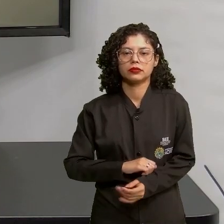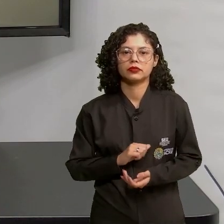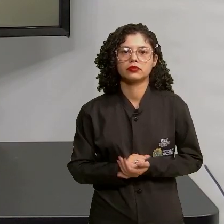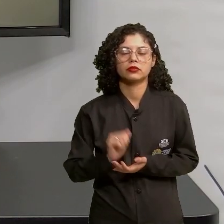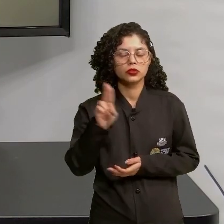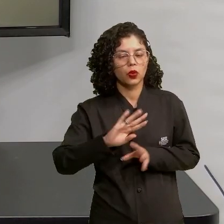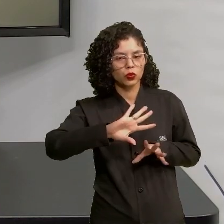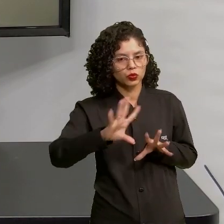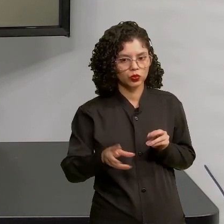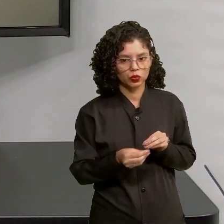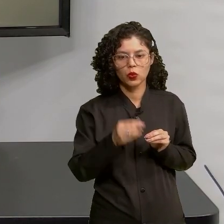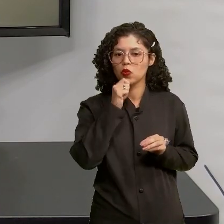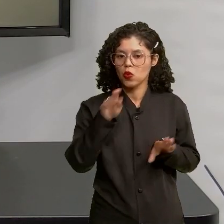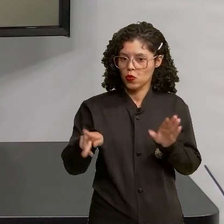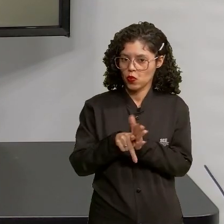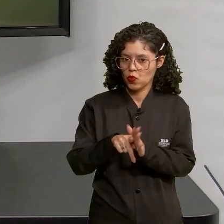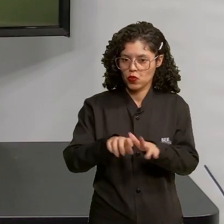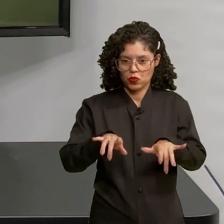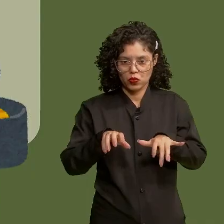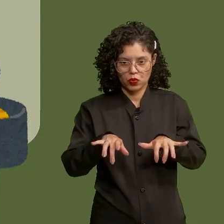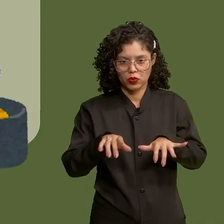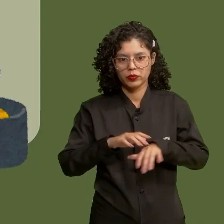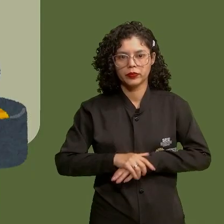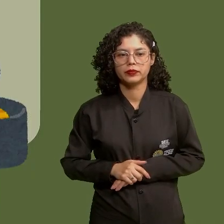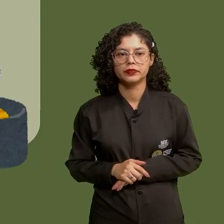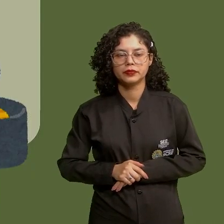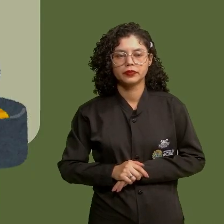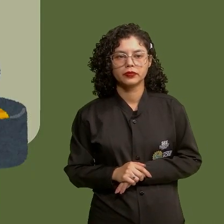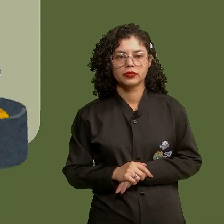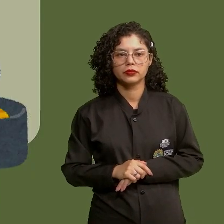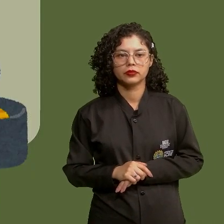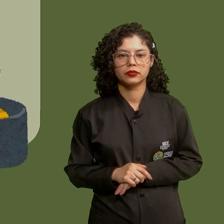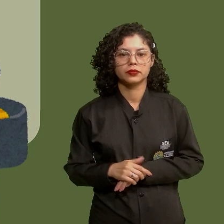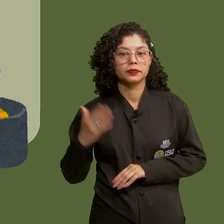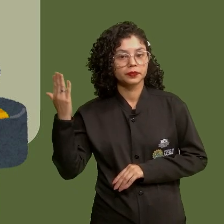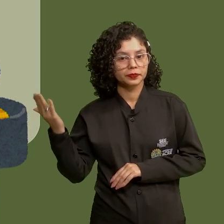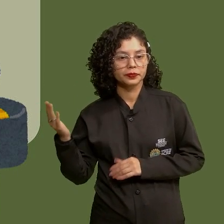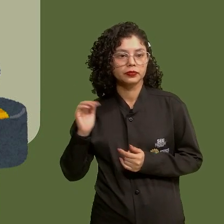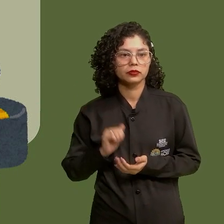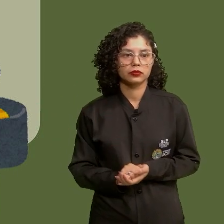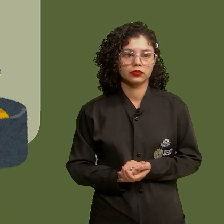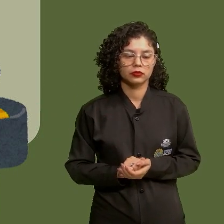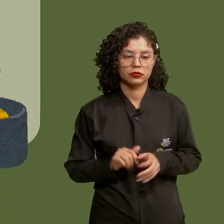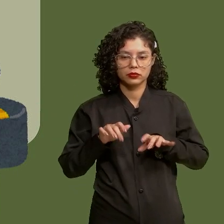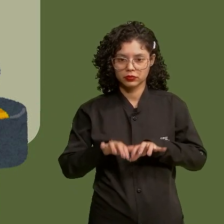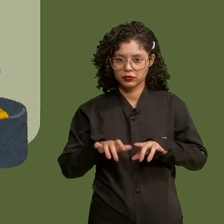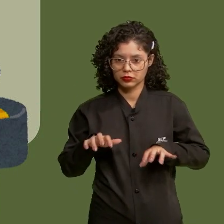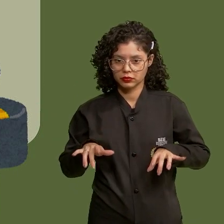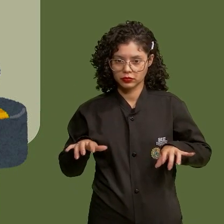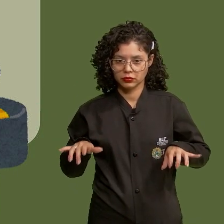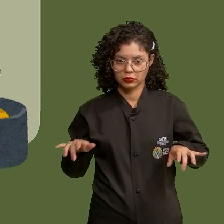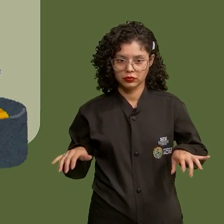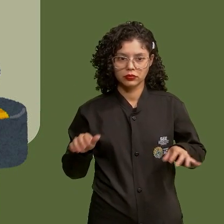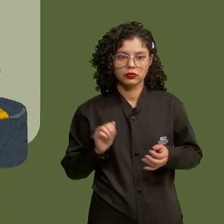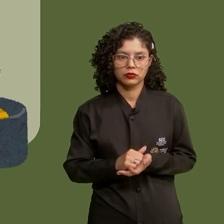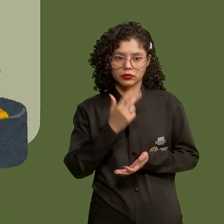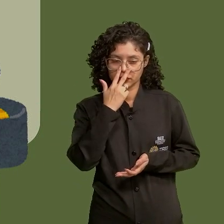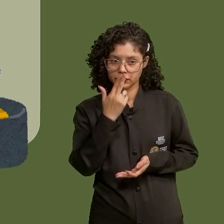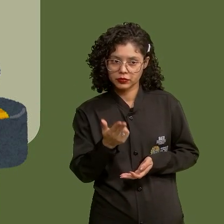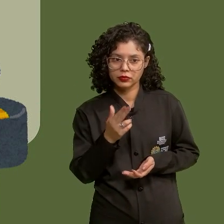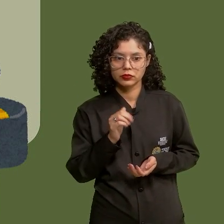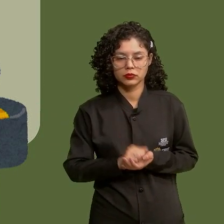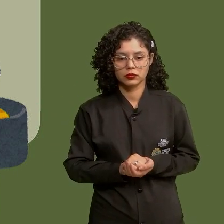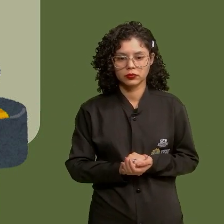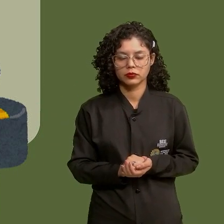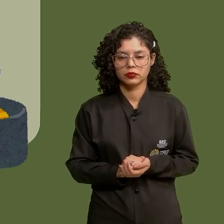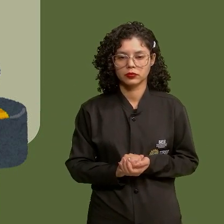ali no teclado, por exemplo. Olha a forma de utilizar. O teclado ele é semelhante a um piano,